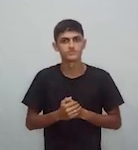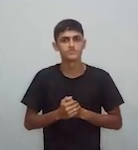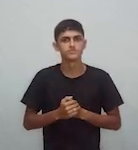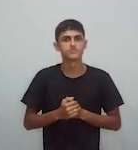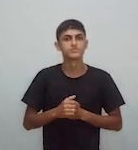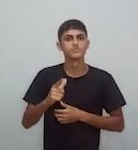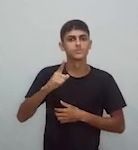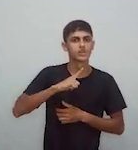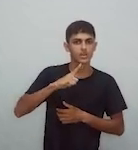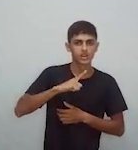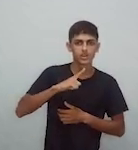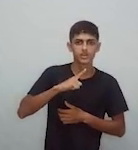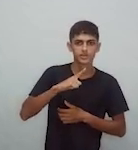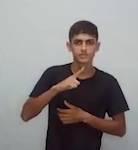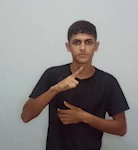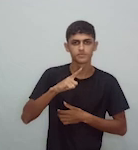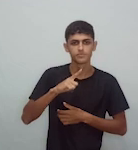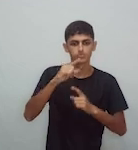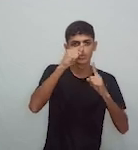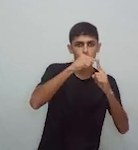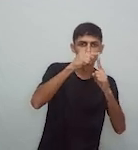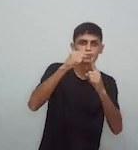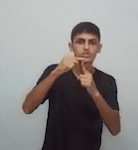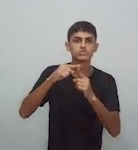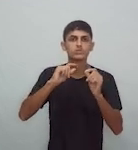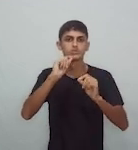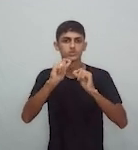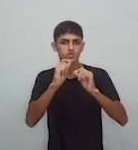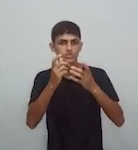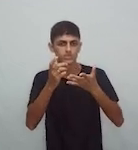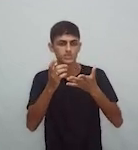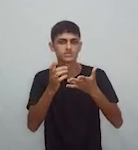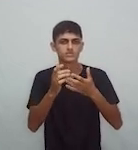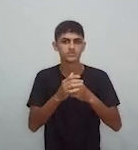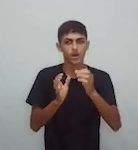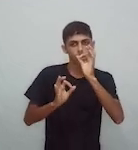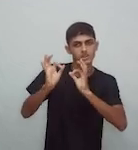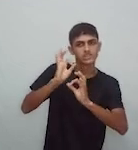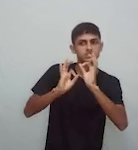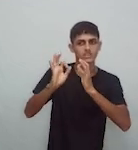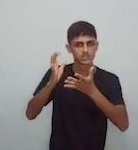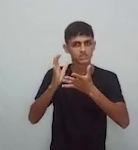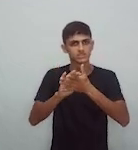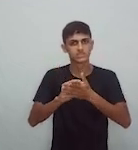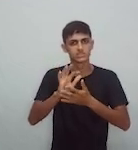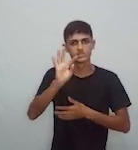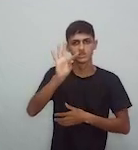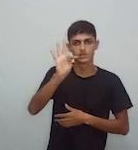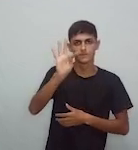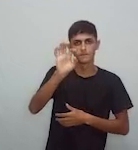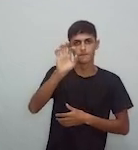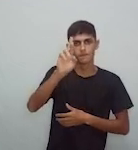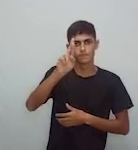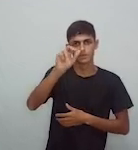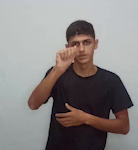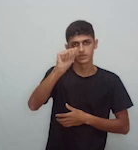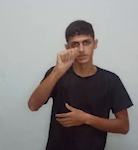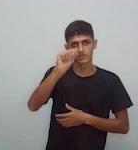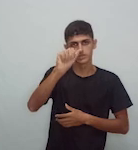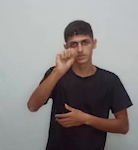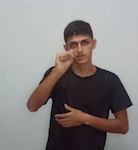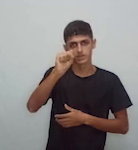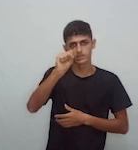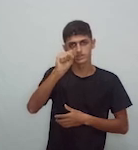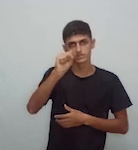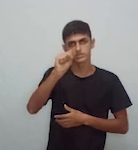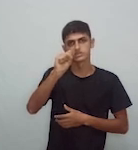vão apresentar algumas estruturas dentro que são chamadas de organelas citoplasmáticas. Então essas organelas citoplasmáticas, também o